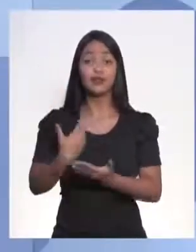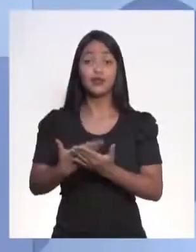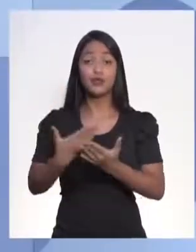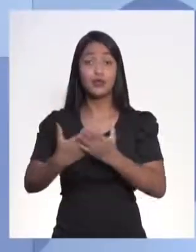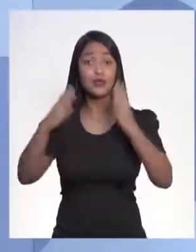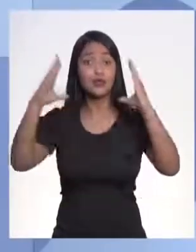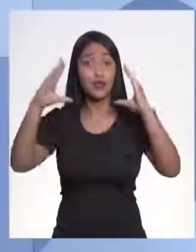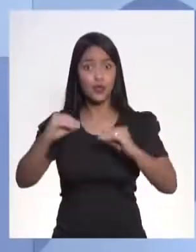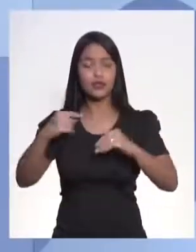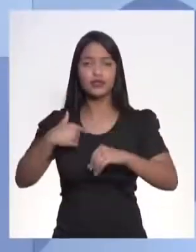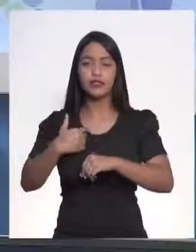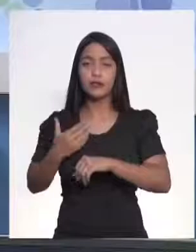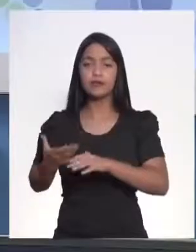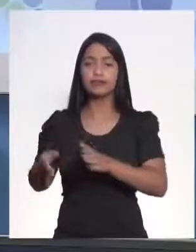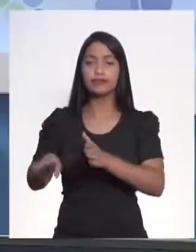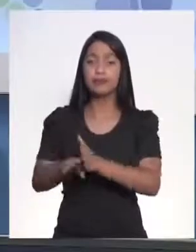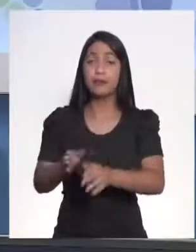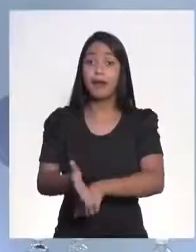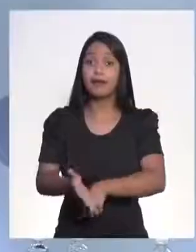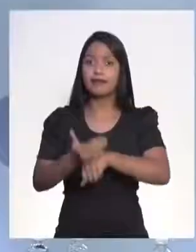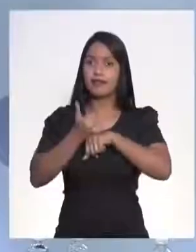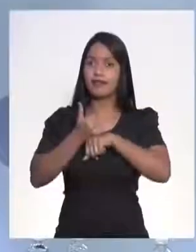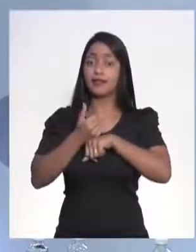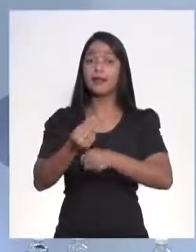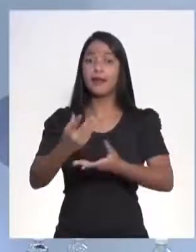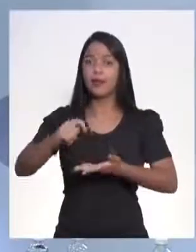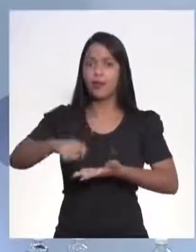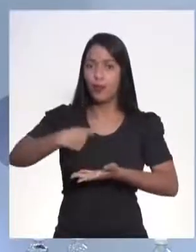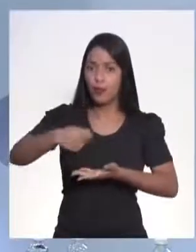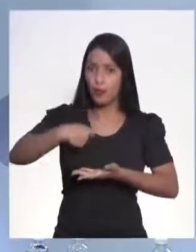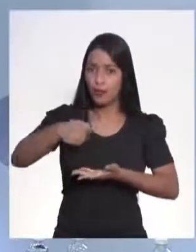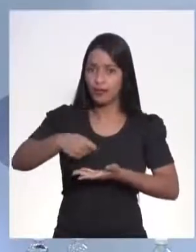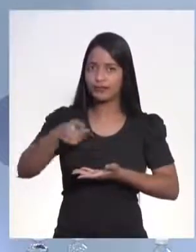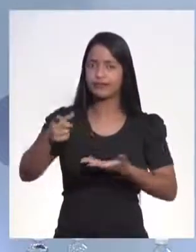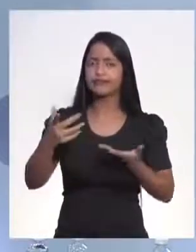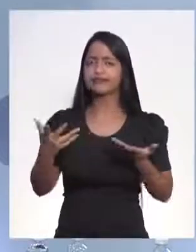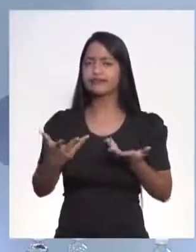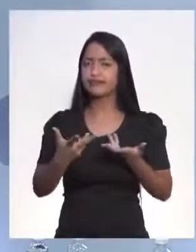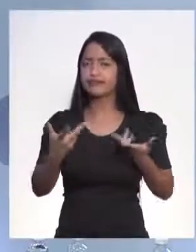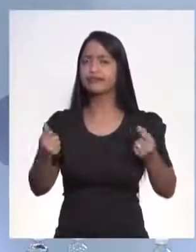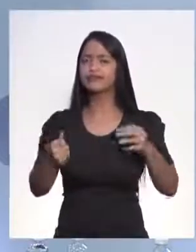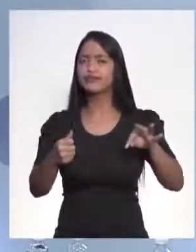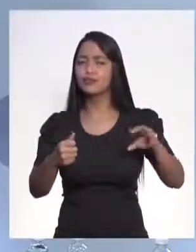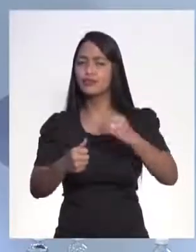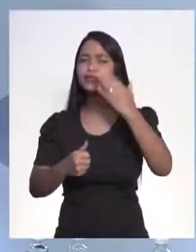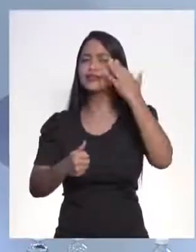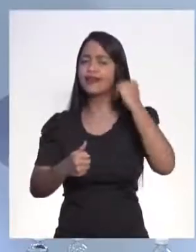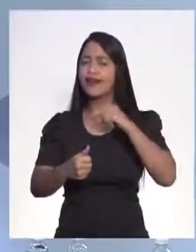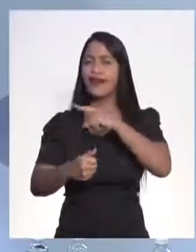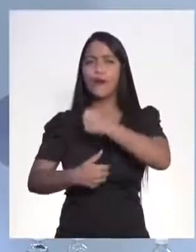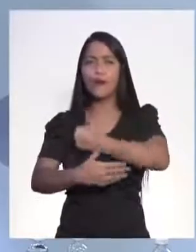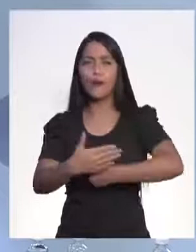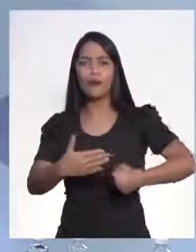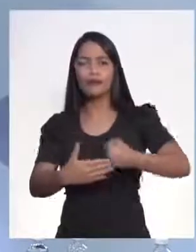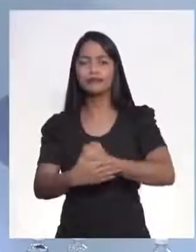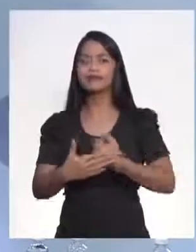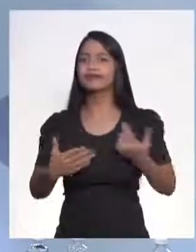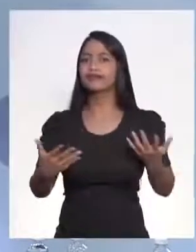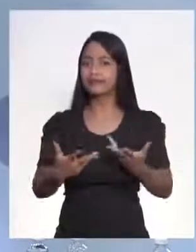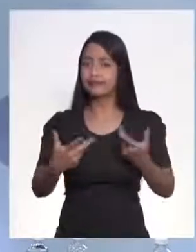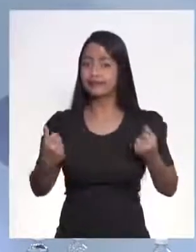chegava mais cedo para pegar a janta meu Deus alá É incrível todo mundo sabe né que eu te dou até a melhor cozinha